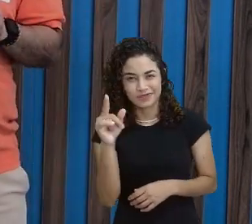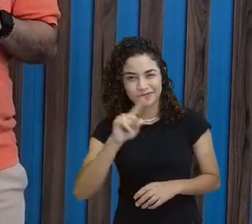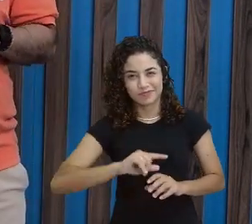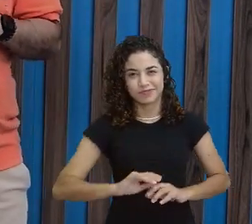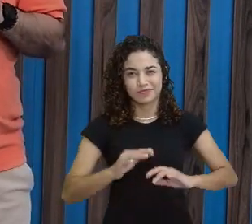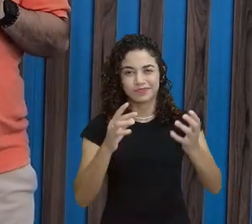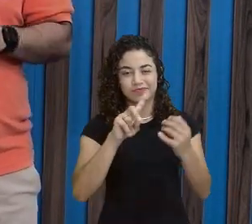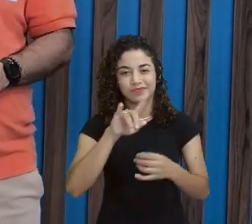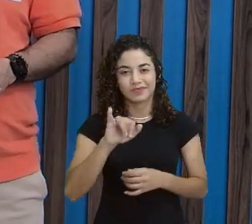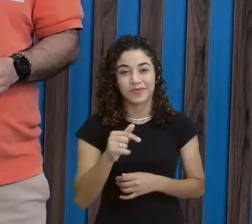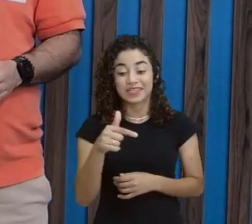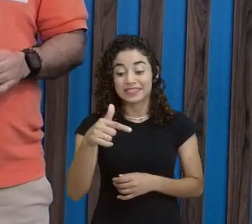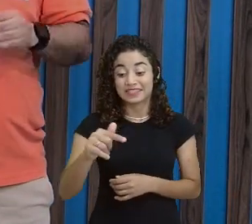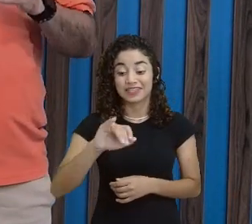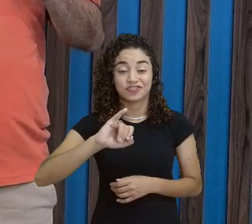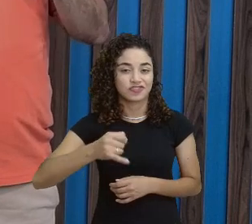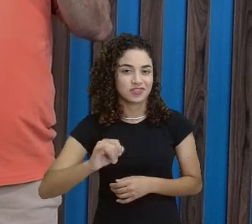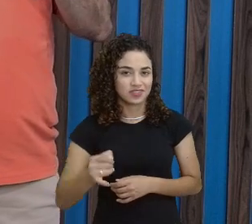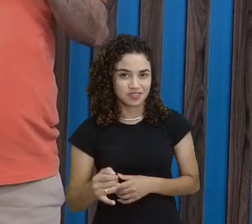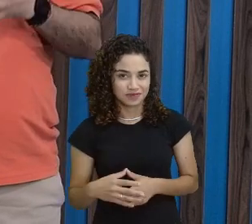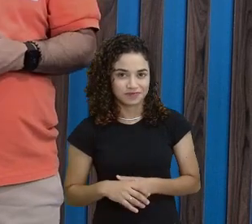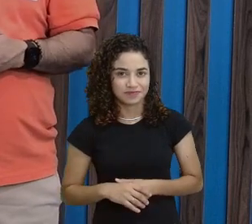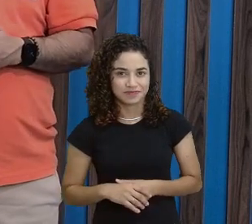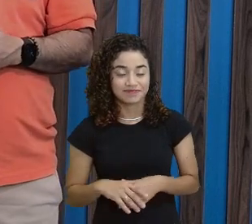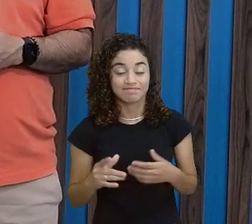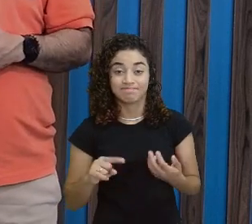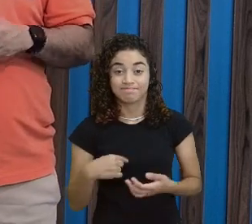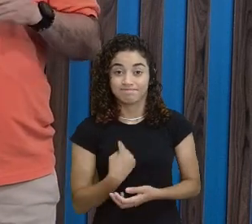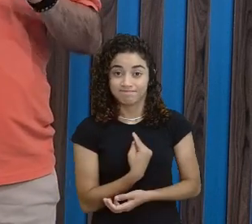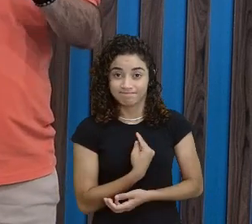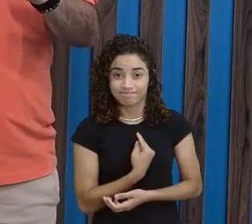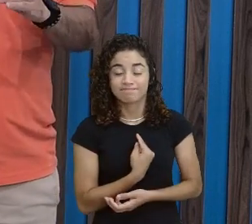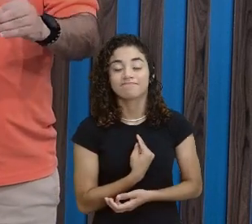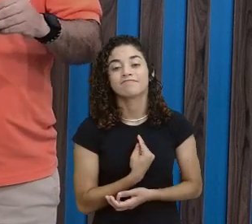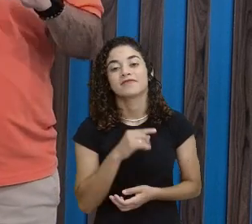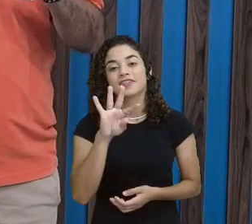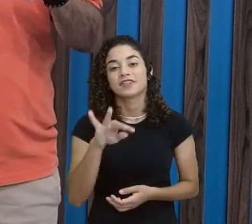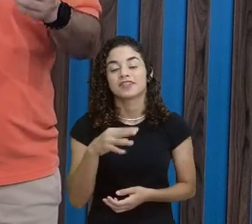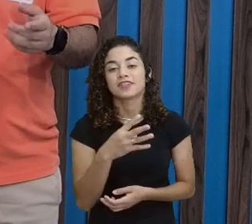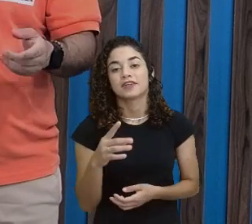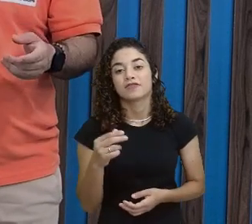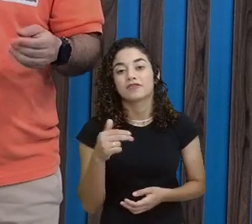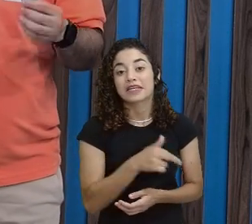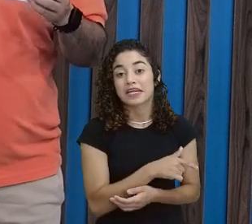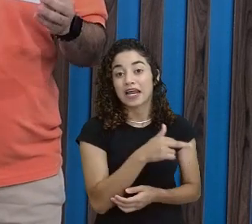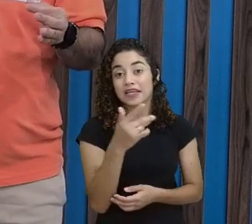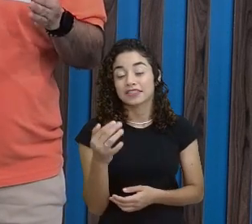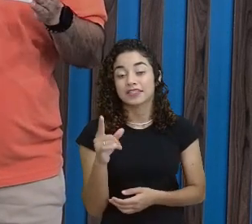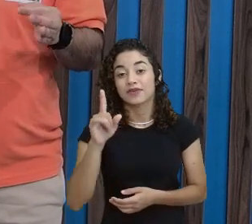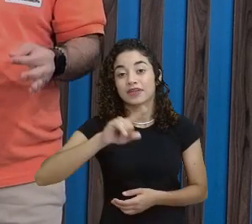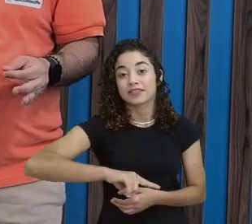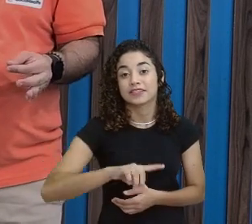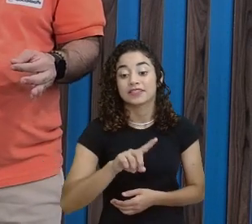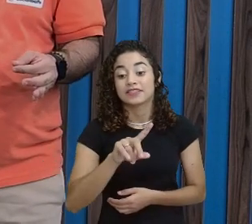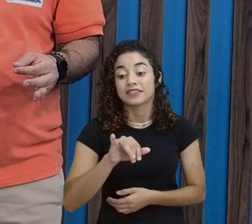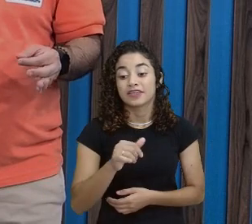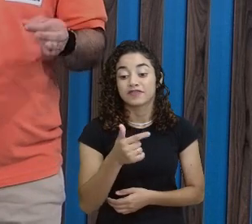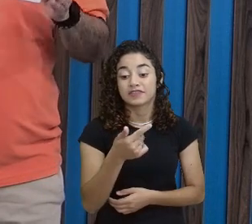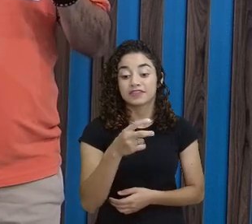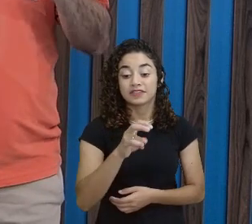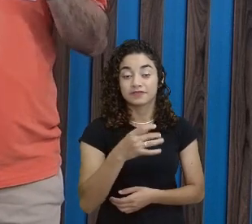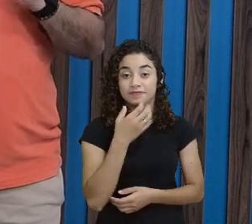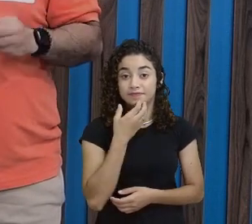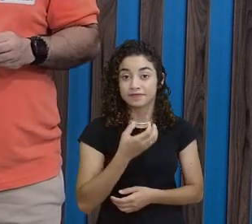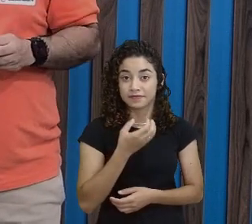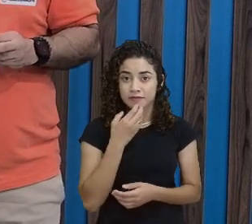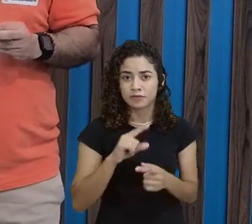calendário gregoriano. Então, no nosso calendário, o Natal ele passa a ser comemorado no dia 25 de dezembro.